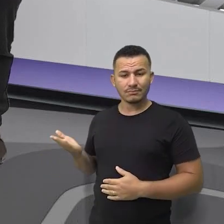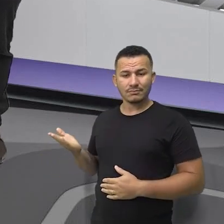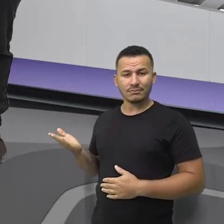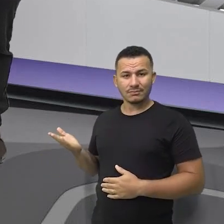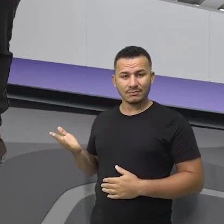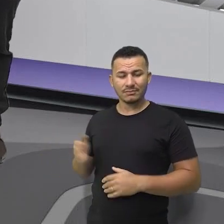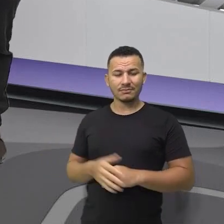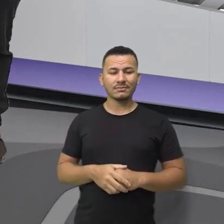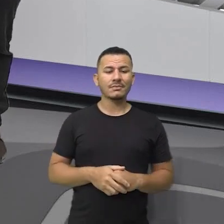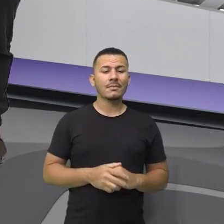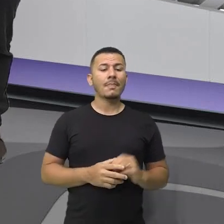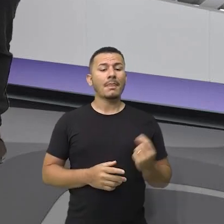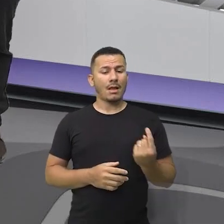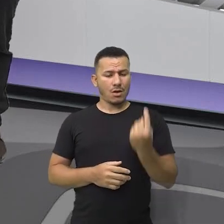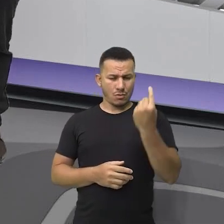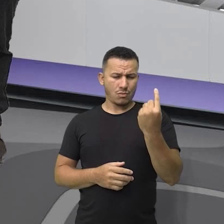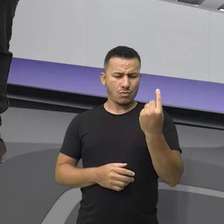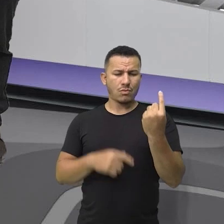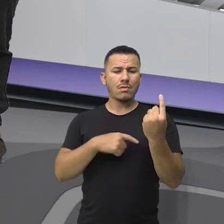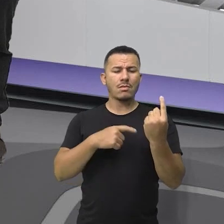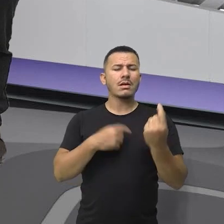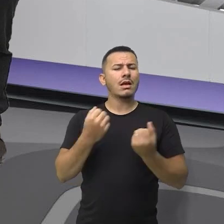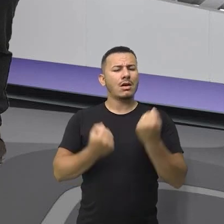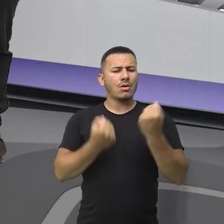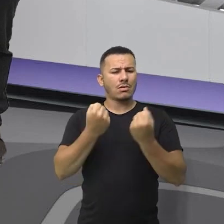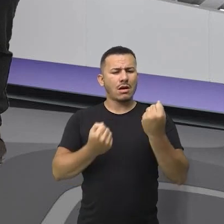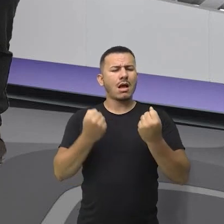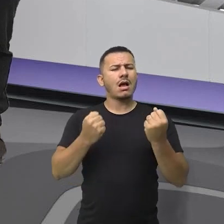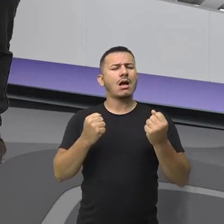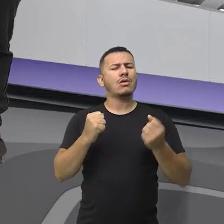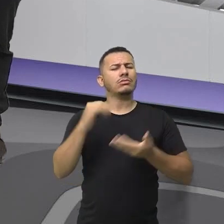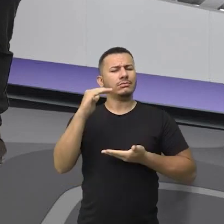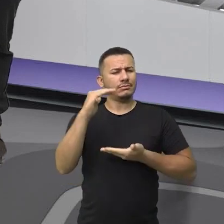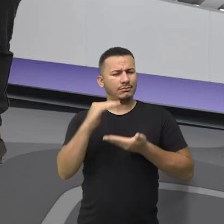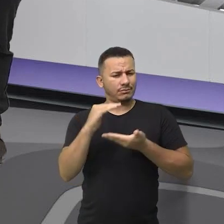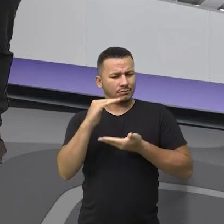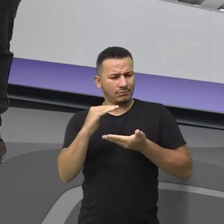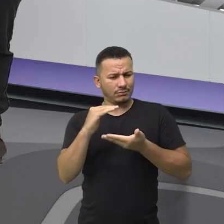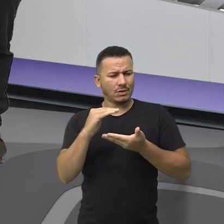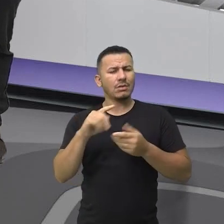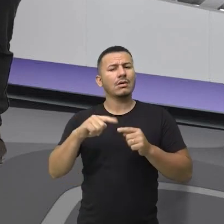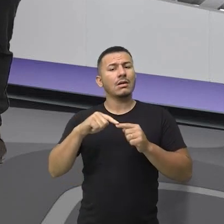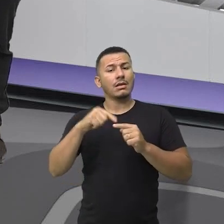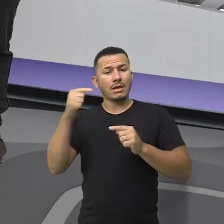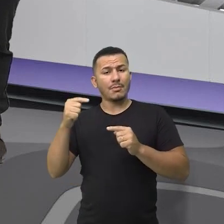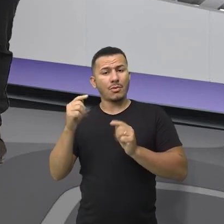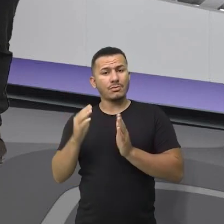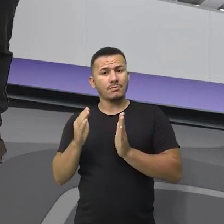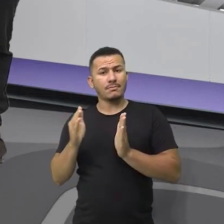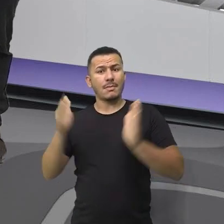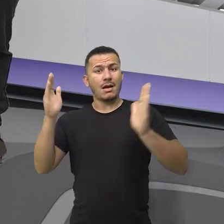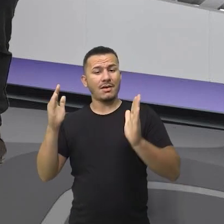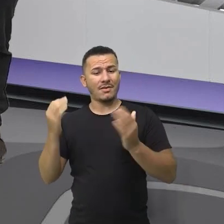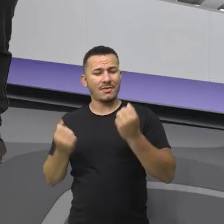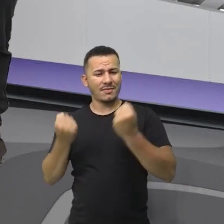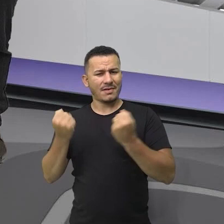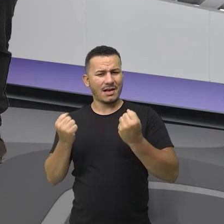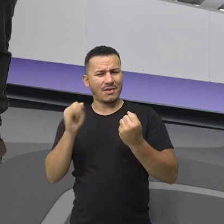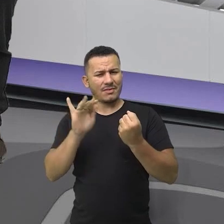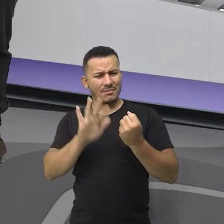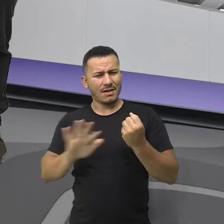certo? Observa na imagem 1 que tu tem um carro pequeno, né? E depois a gente tem um carro maior, né? E